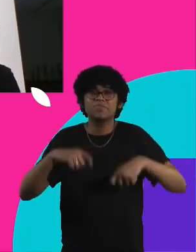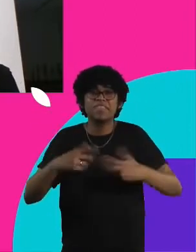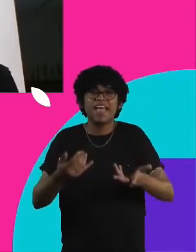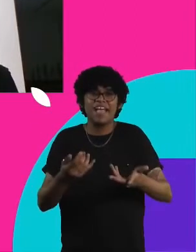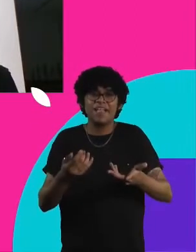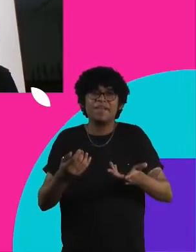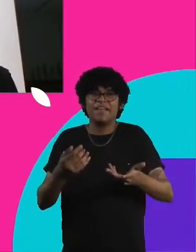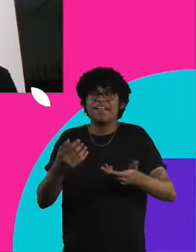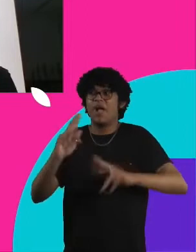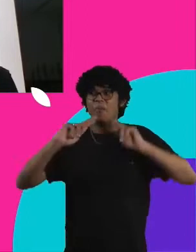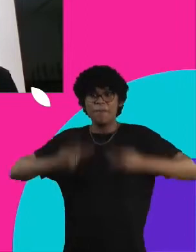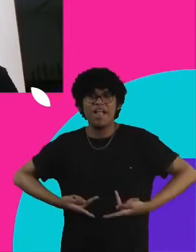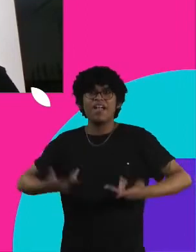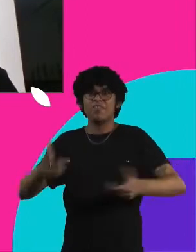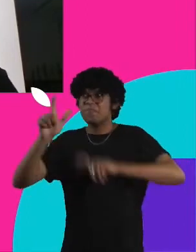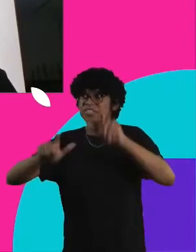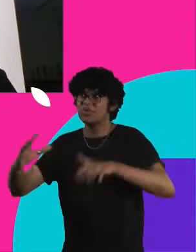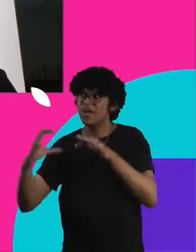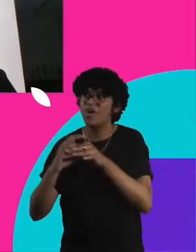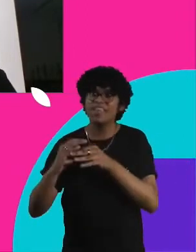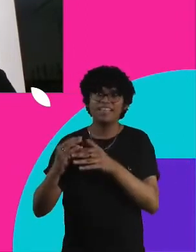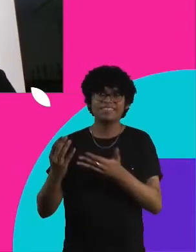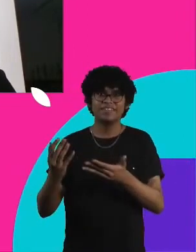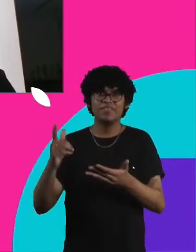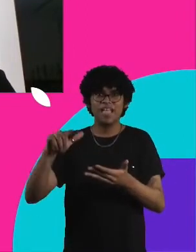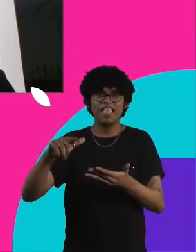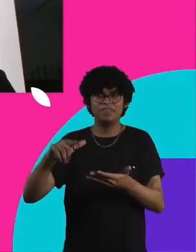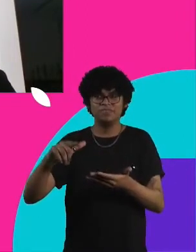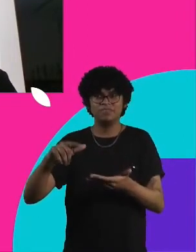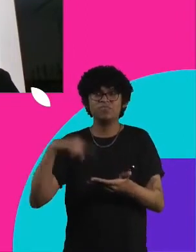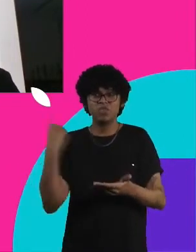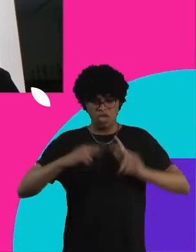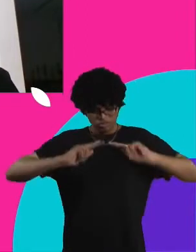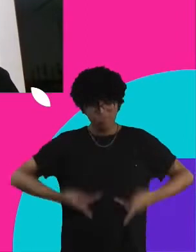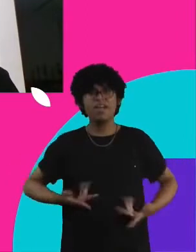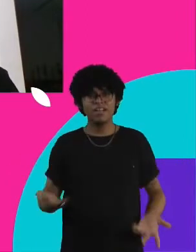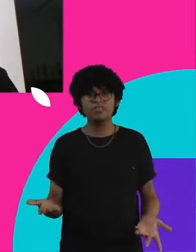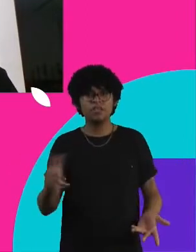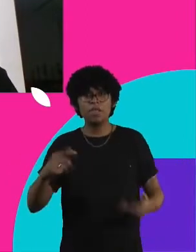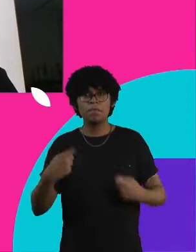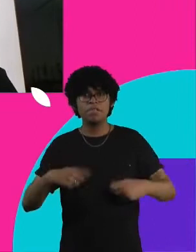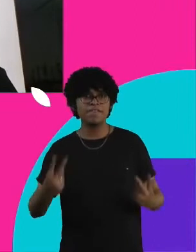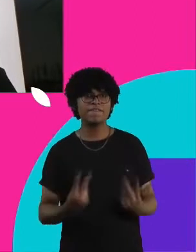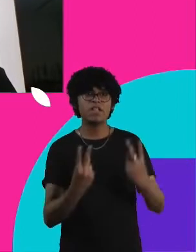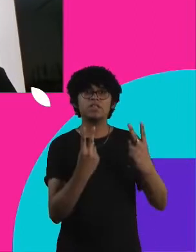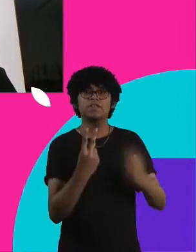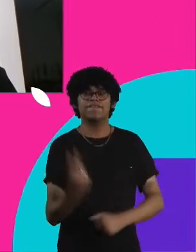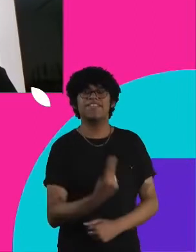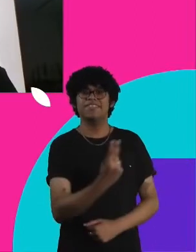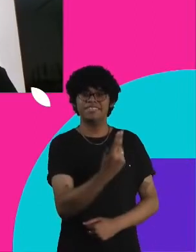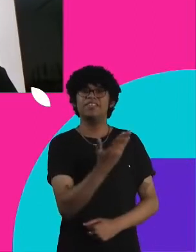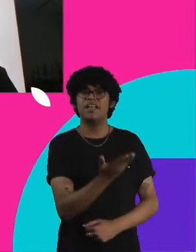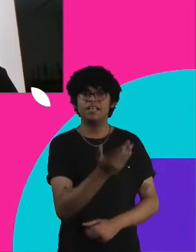no chão dos territórios. Eu acho que a gente tem que ter sempre uma valorização de quem está no território realizando, porque